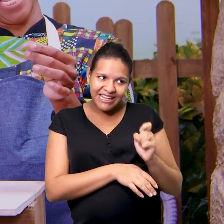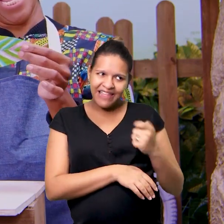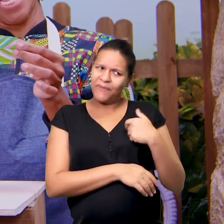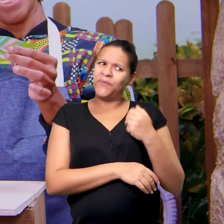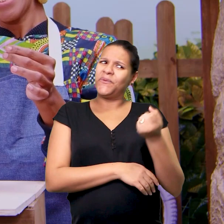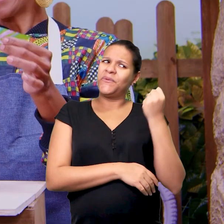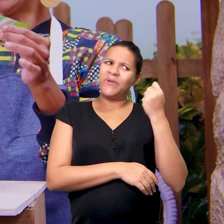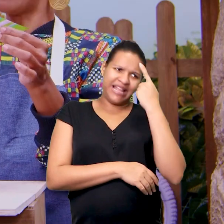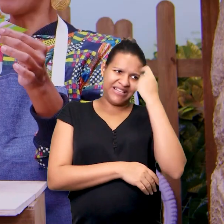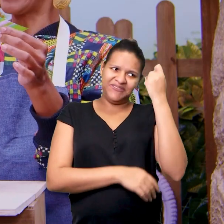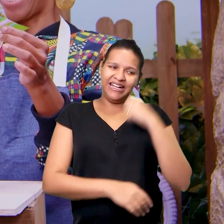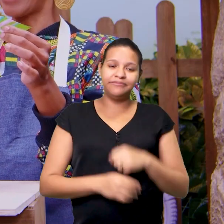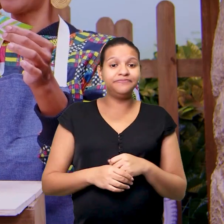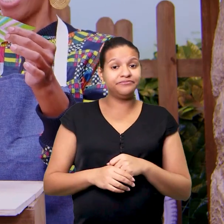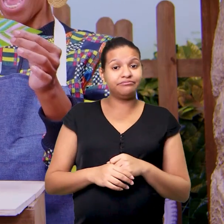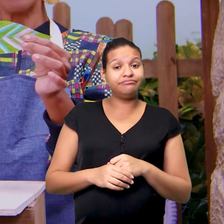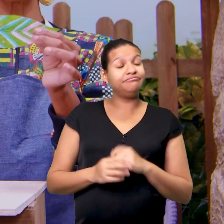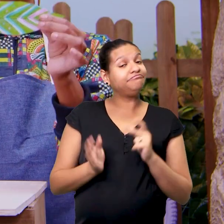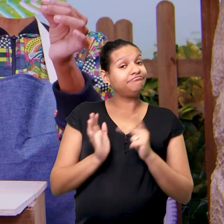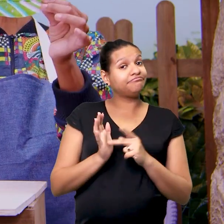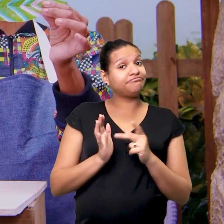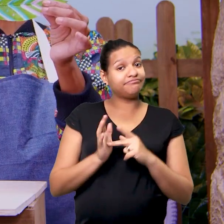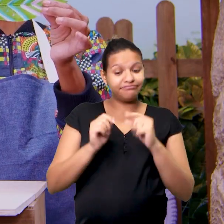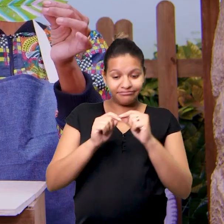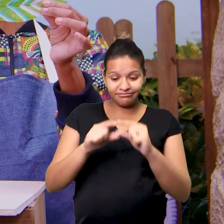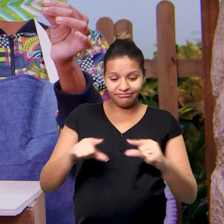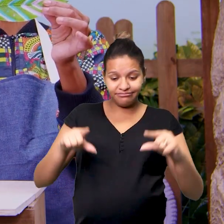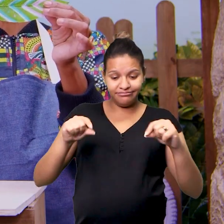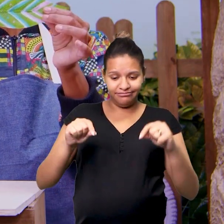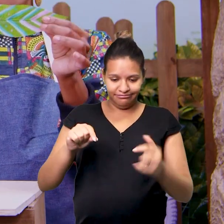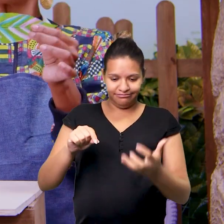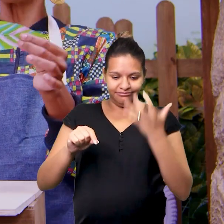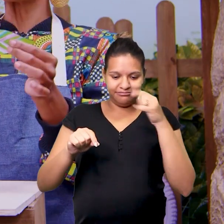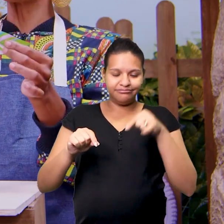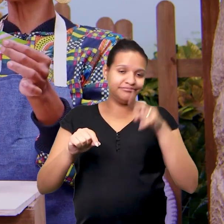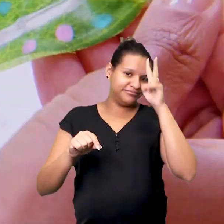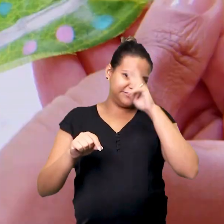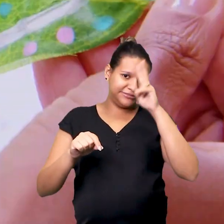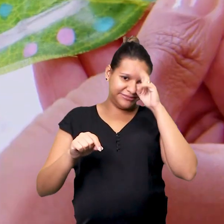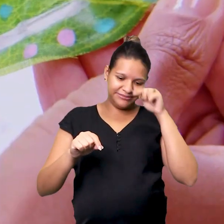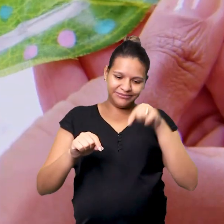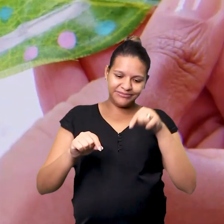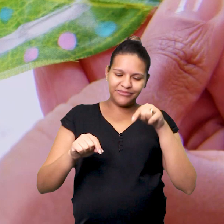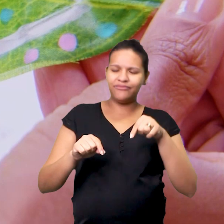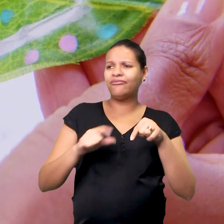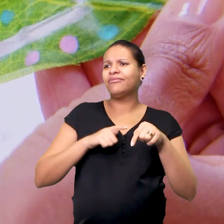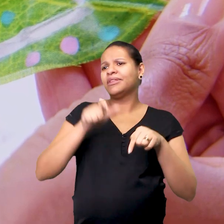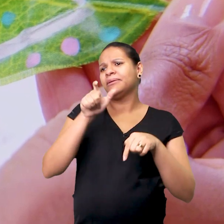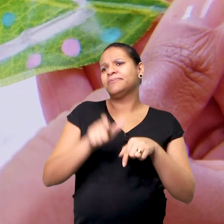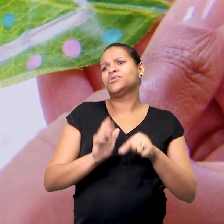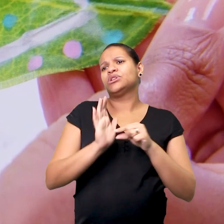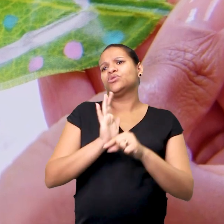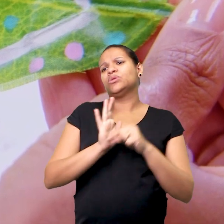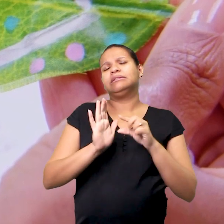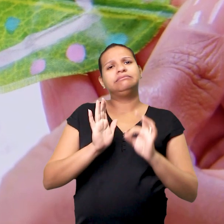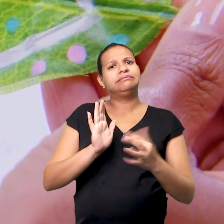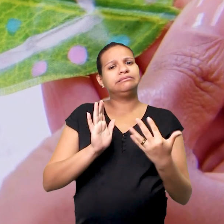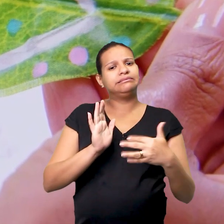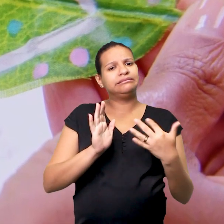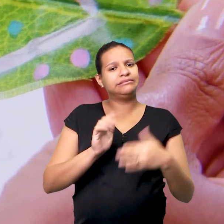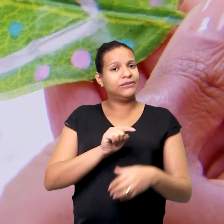criatividade. Na verdade, a folha da inspiração trouxe a história de uma grande escritora,